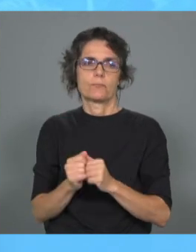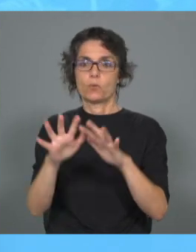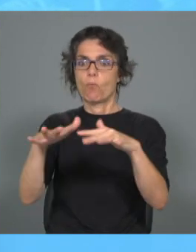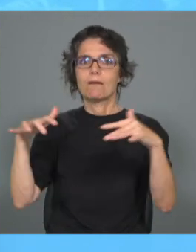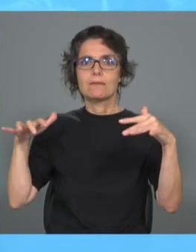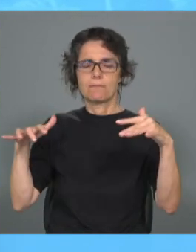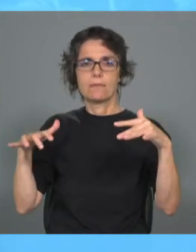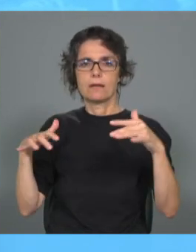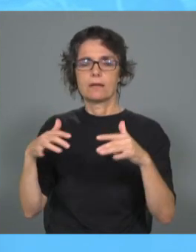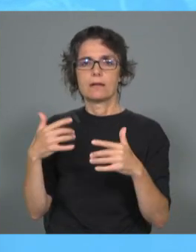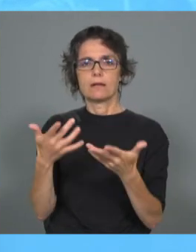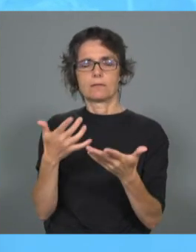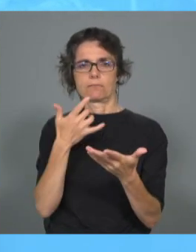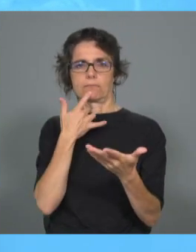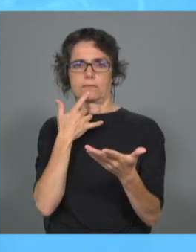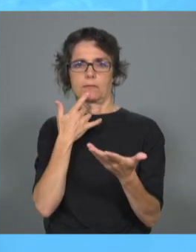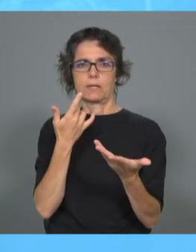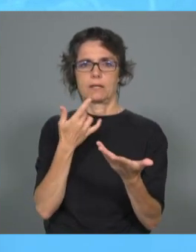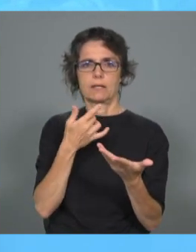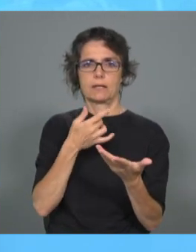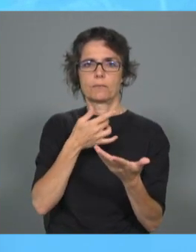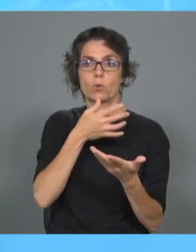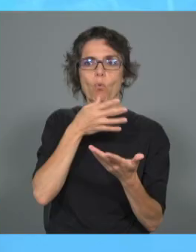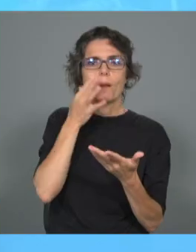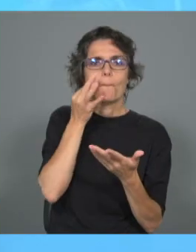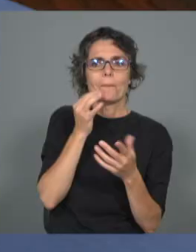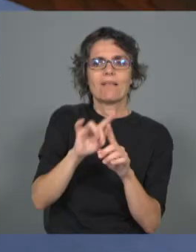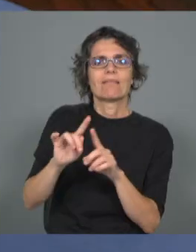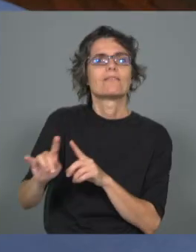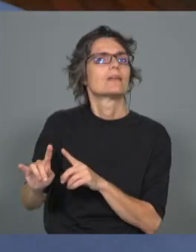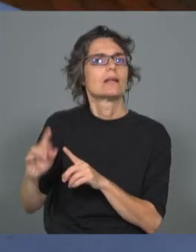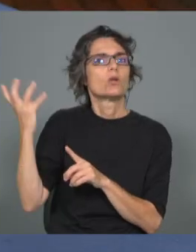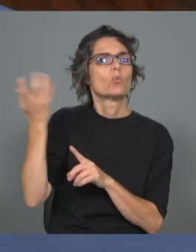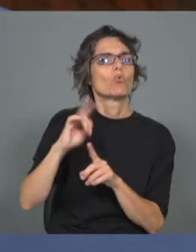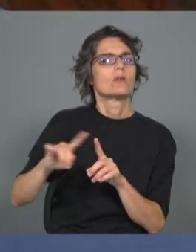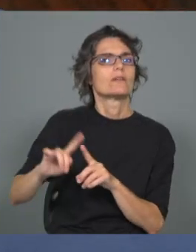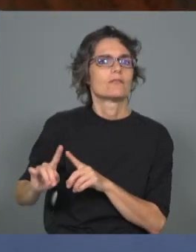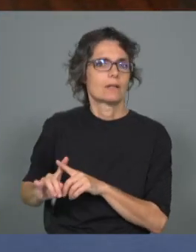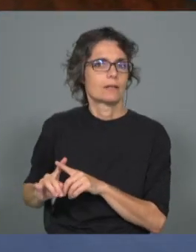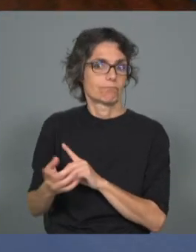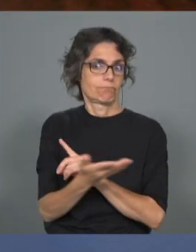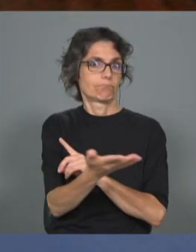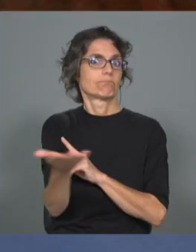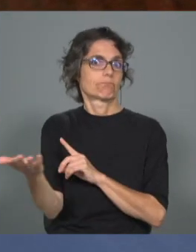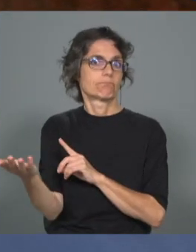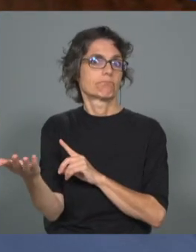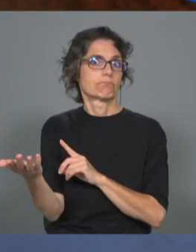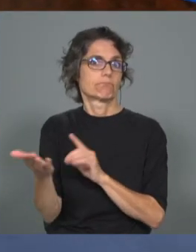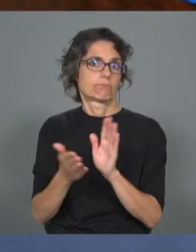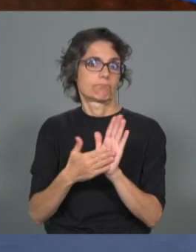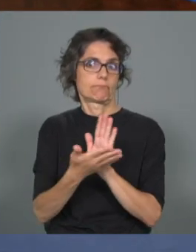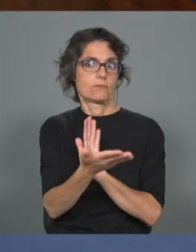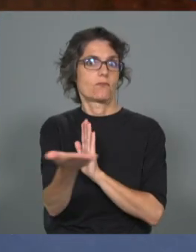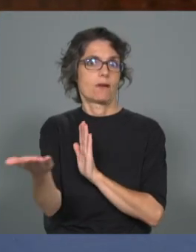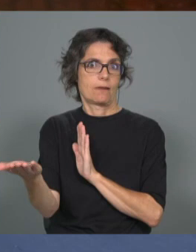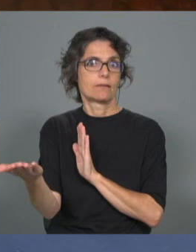e percebemos tons de pele diferentes e diferentes proveniências de alguns elementos já muito significativos nestas